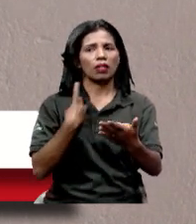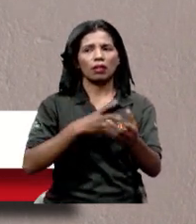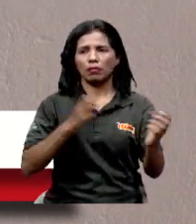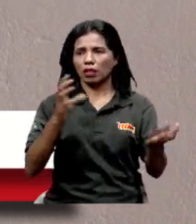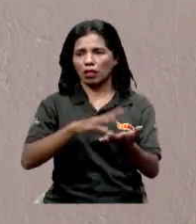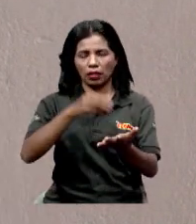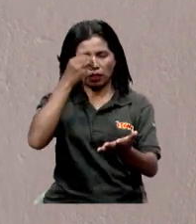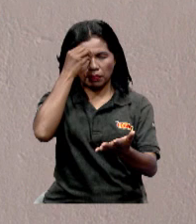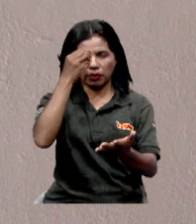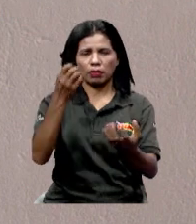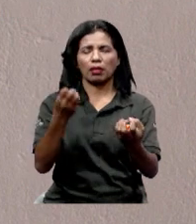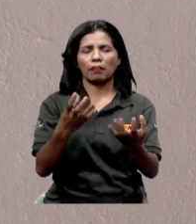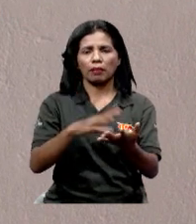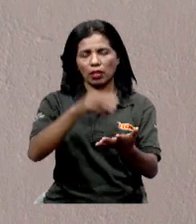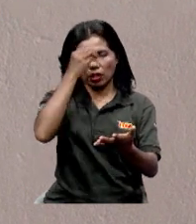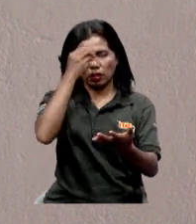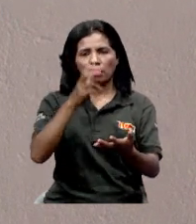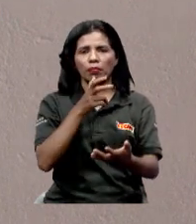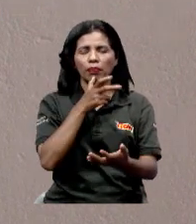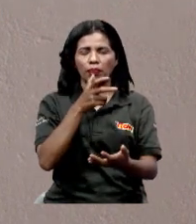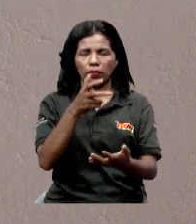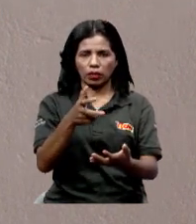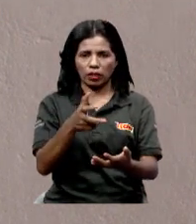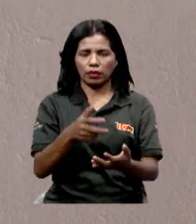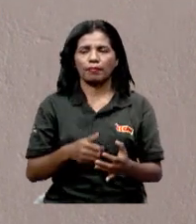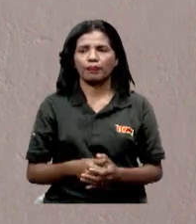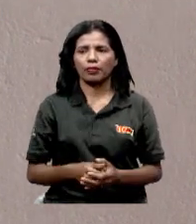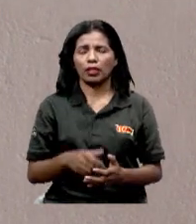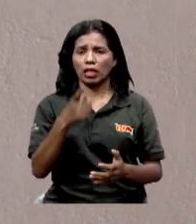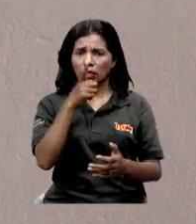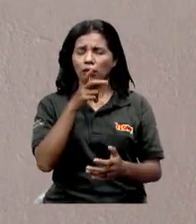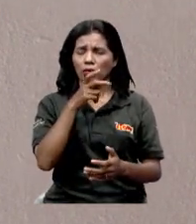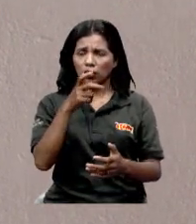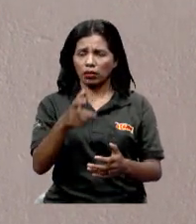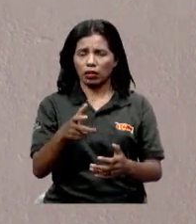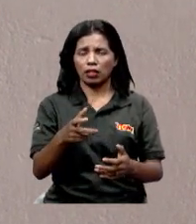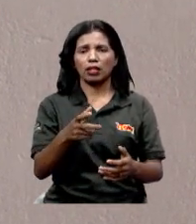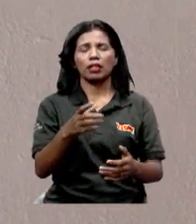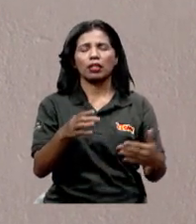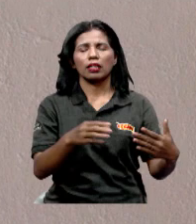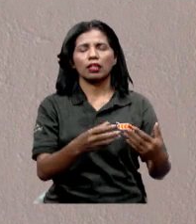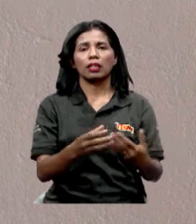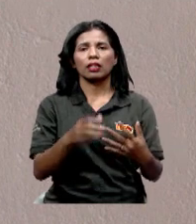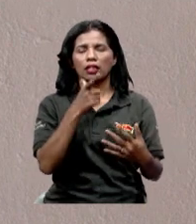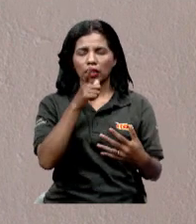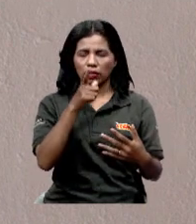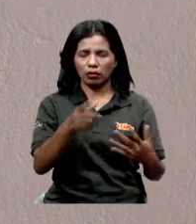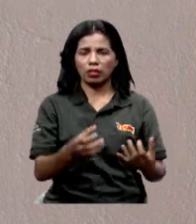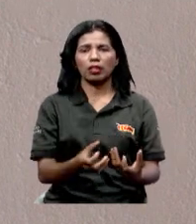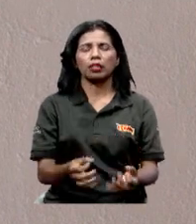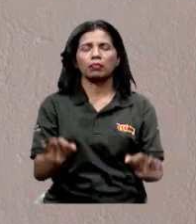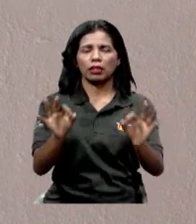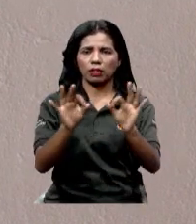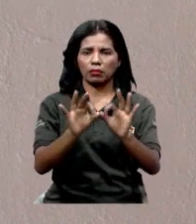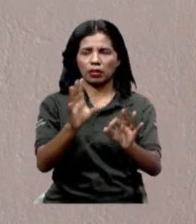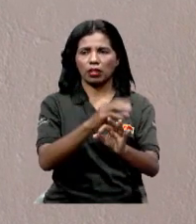português máximo tu ir sair mas ita hatem tu ita hatem kata língua português né língua oficial mas bem na realidade a mim lá bele aproveita tempo